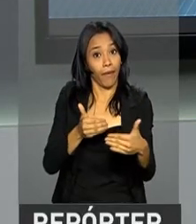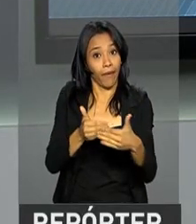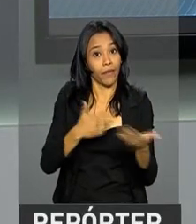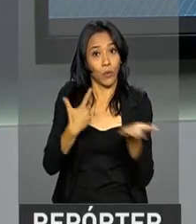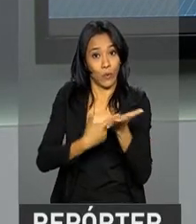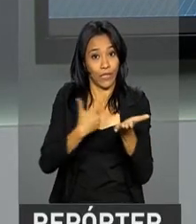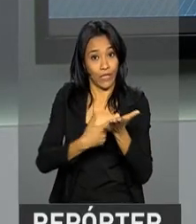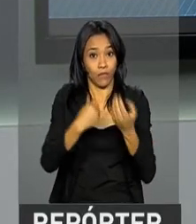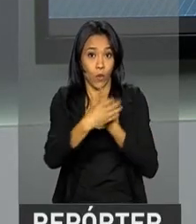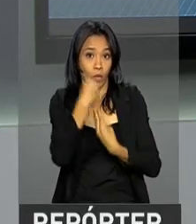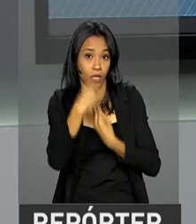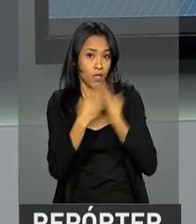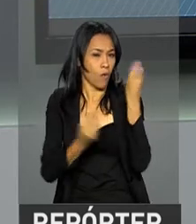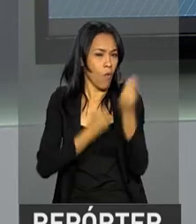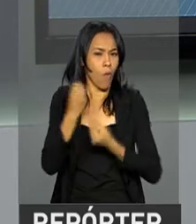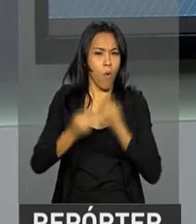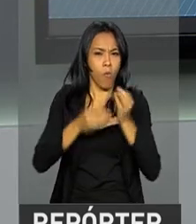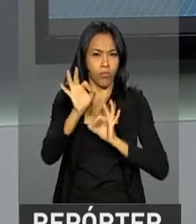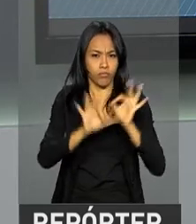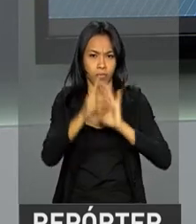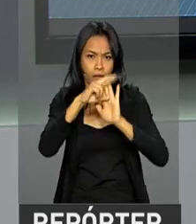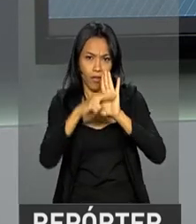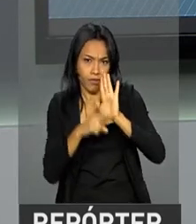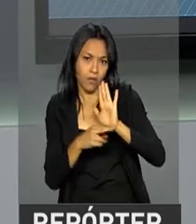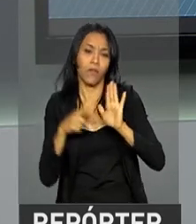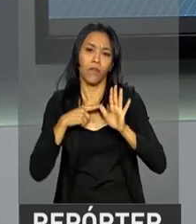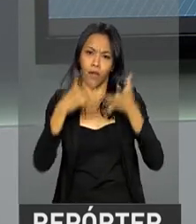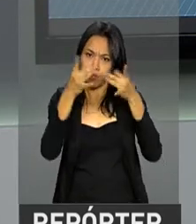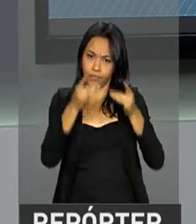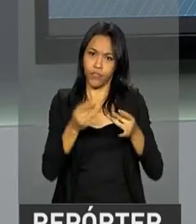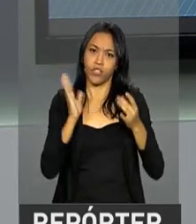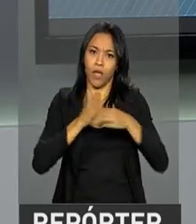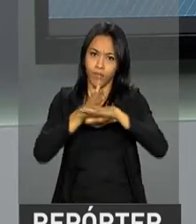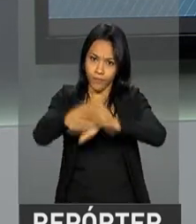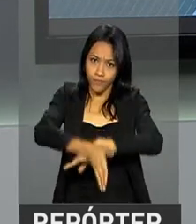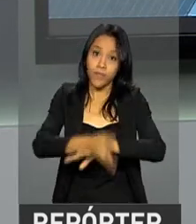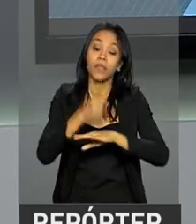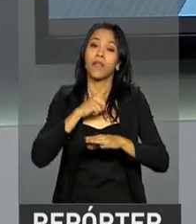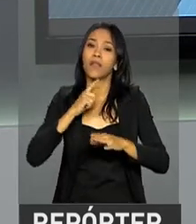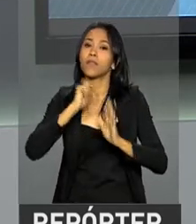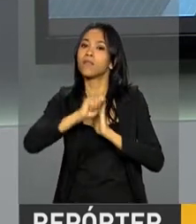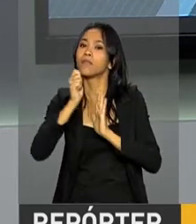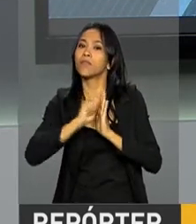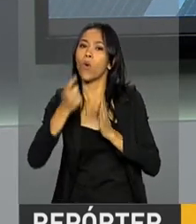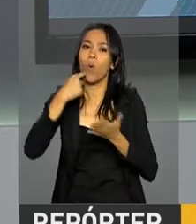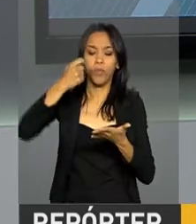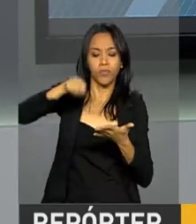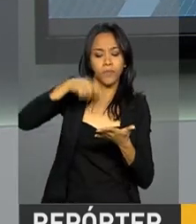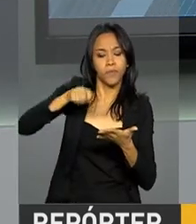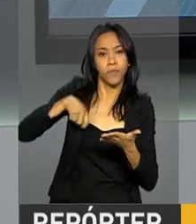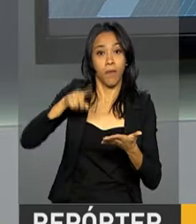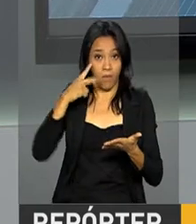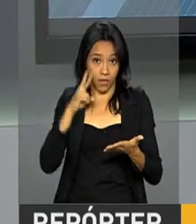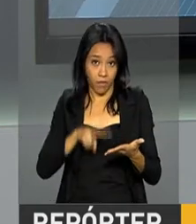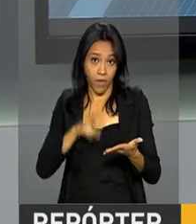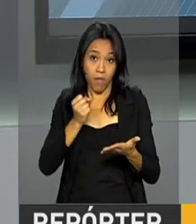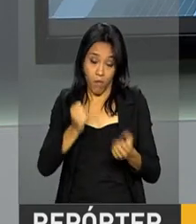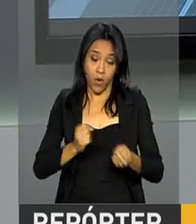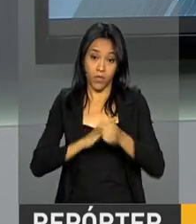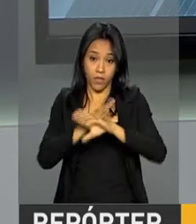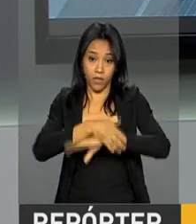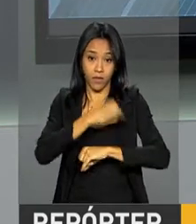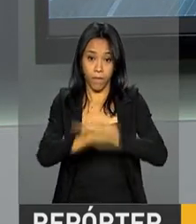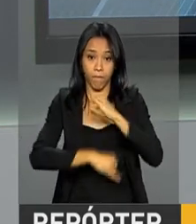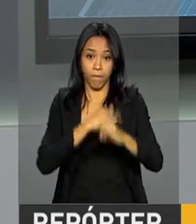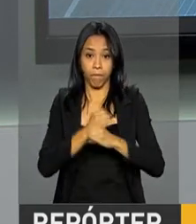participante sobre a redação já está disponível lá atrás os detalhes de como é feita a correção do texto para conferir o material basta acessar a página